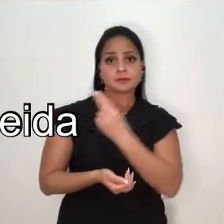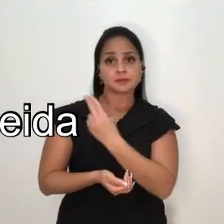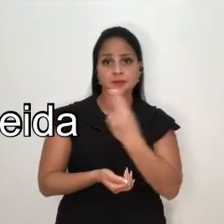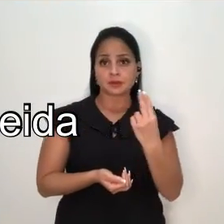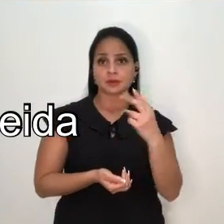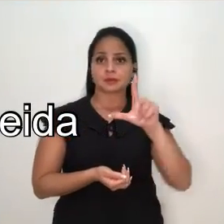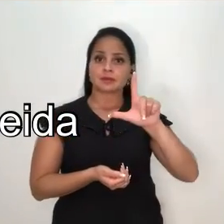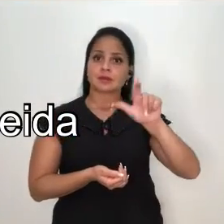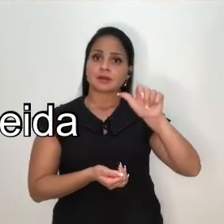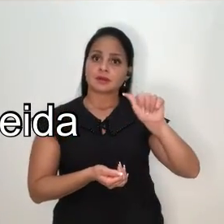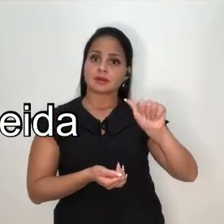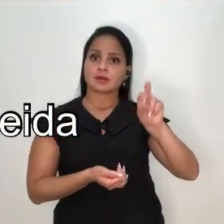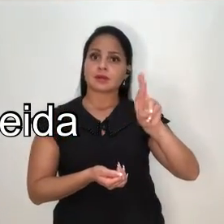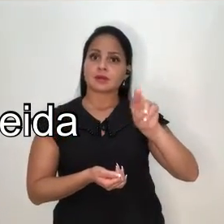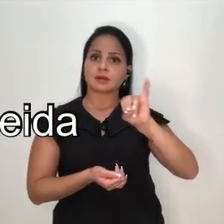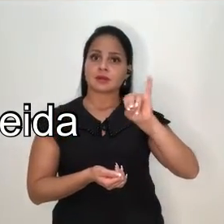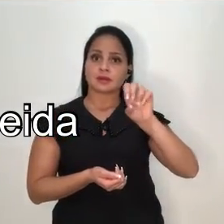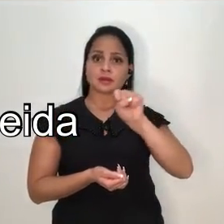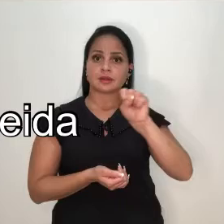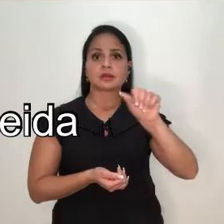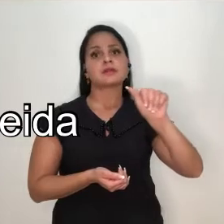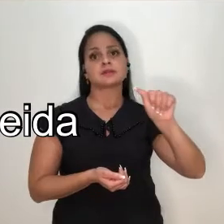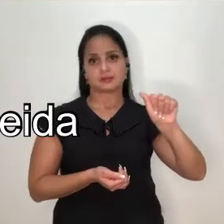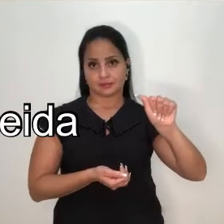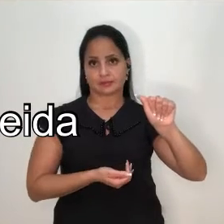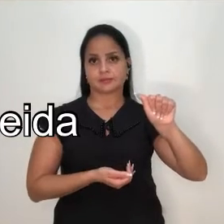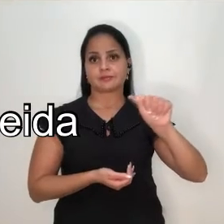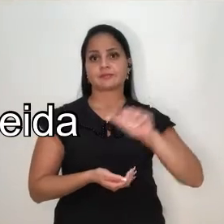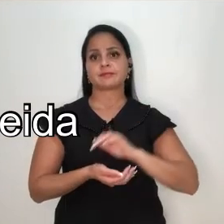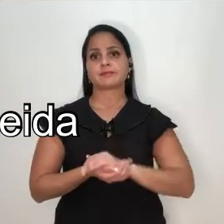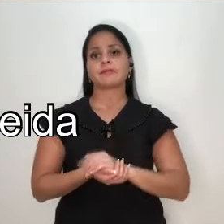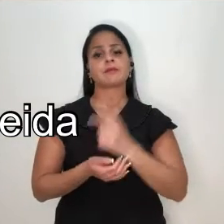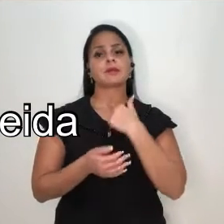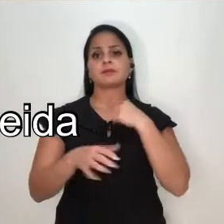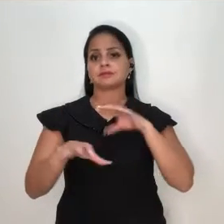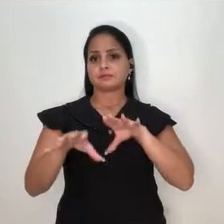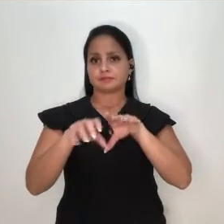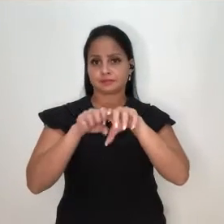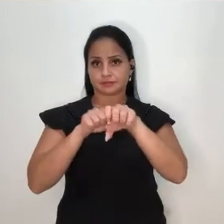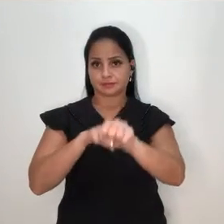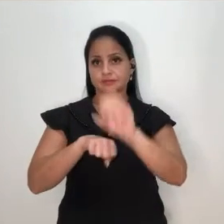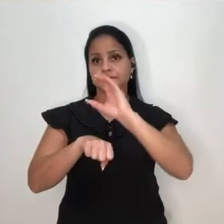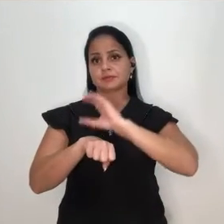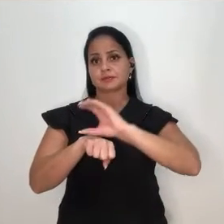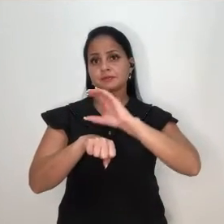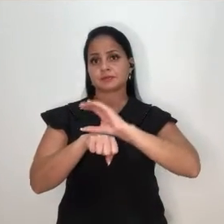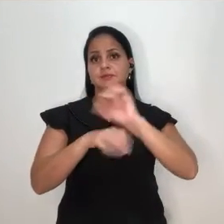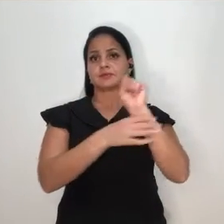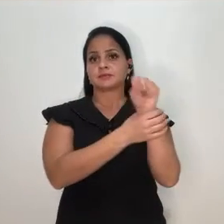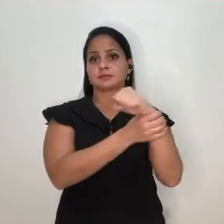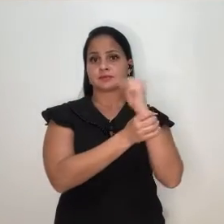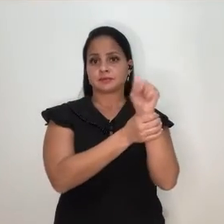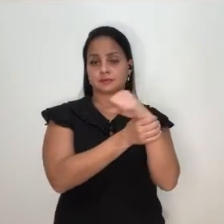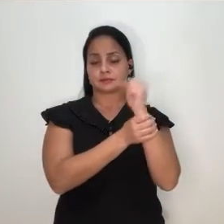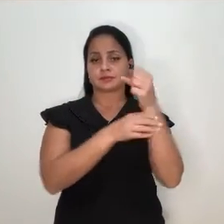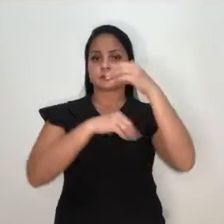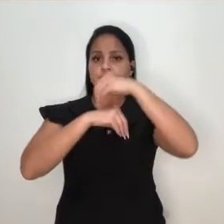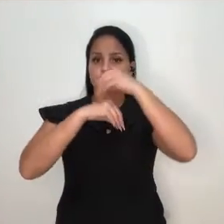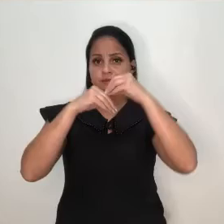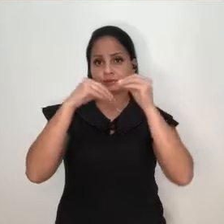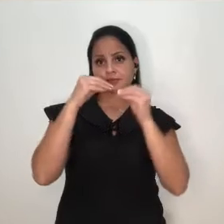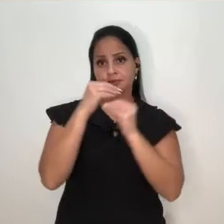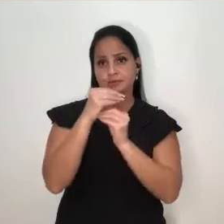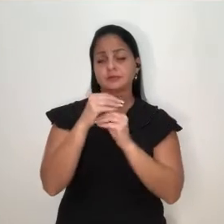Olá, meu nome é Larissa Morieli Santos Almeida. Eu me formei em fisioterapia pela